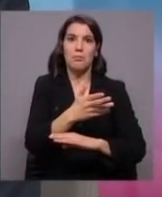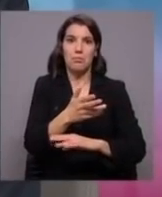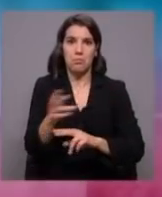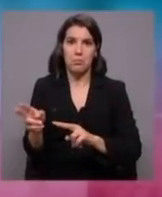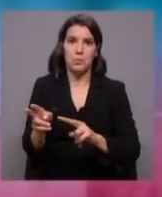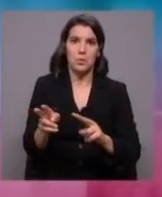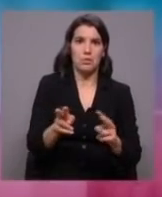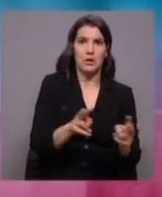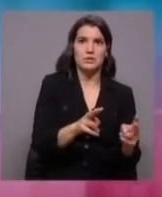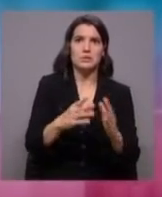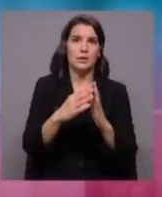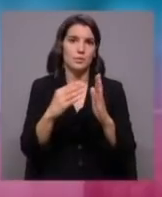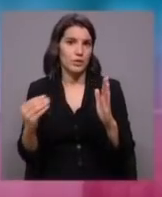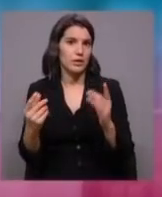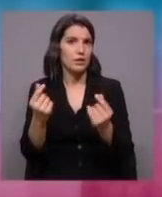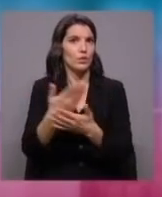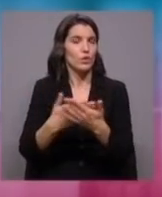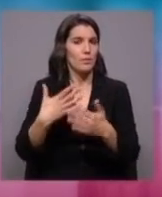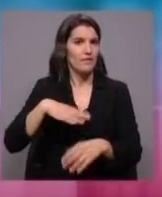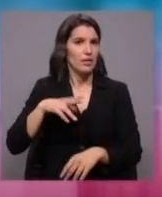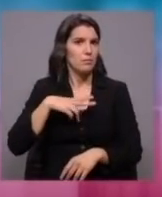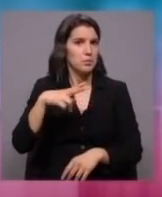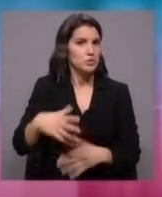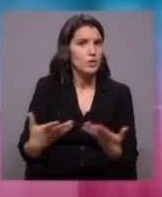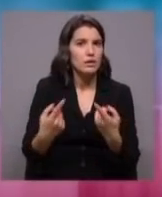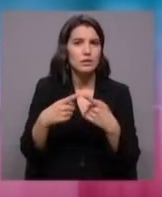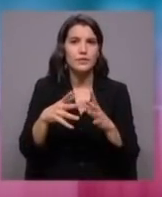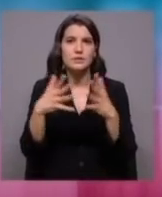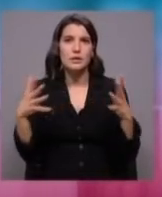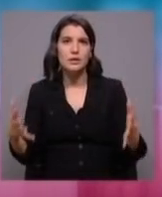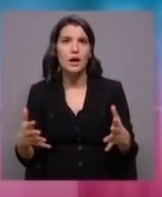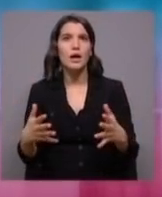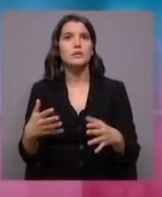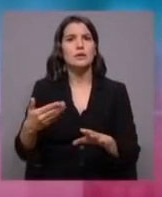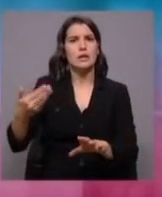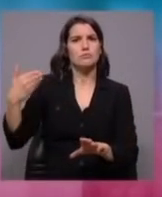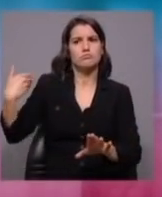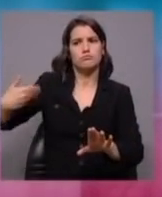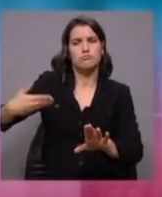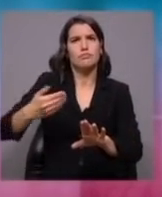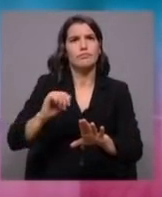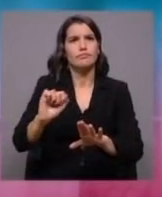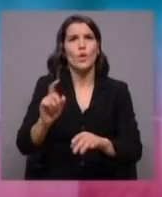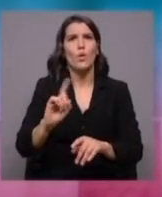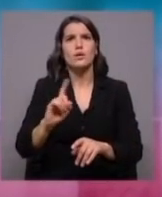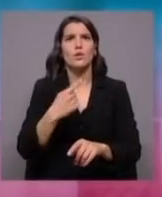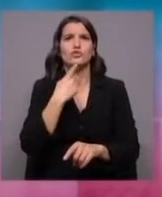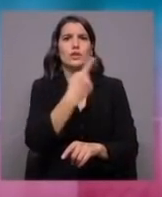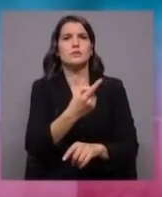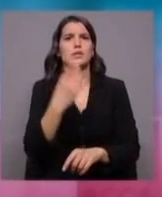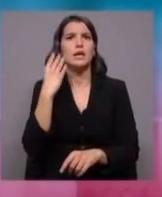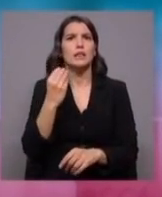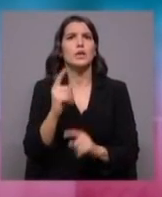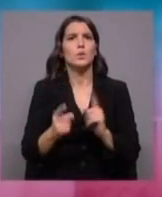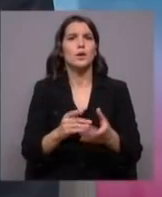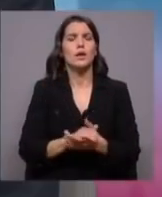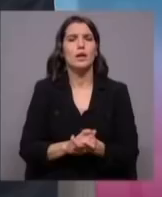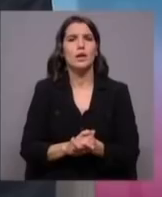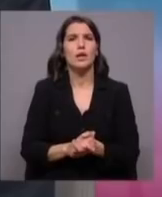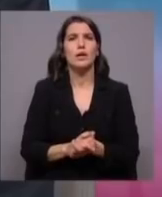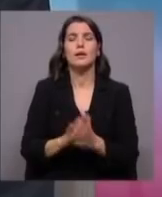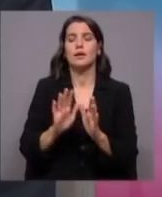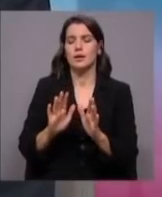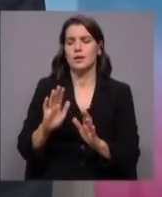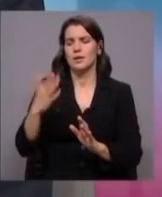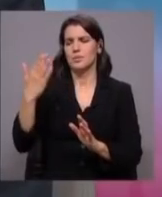em termos do modelo económico que quer para o país, uma grande diferença em relação aos seus antecessores, Rui Rio, ou não? Ou é isto que está a dizer a Catarina Martins? Não, vamos lá ver uma coisa. Deixa-me primeiro